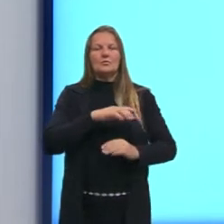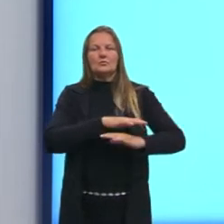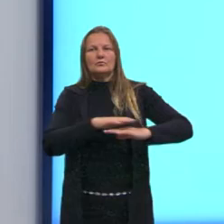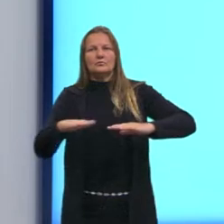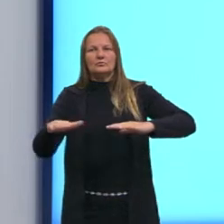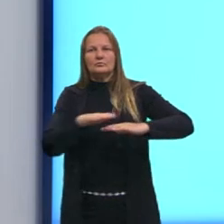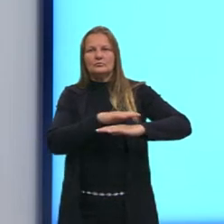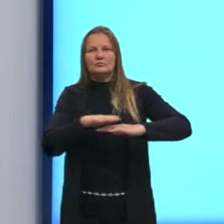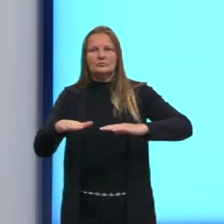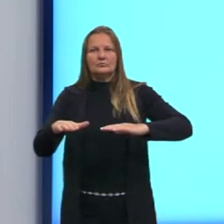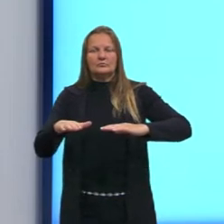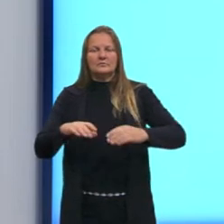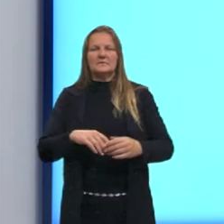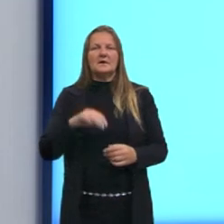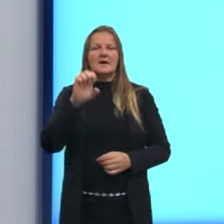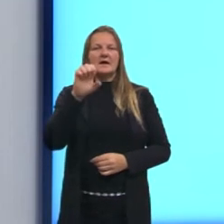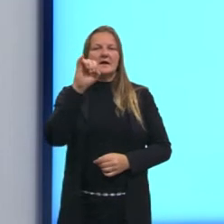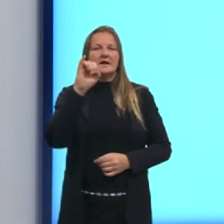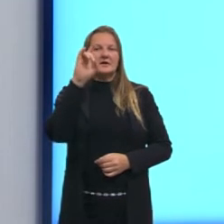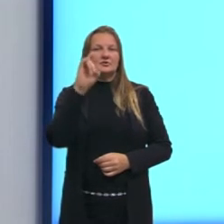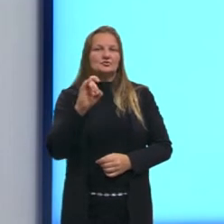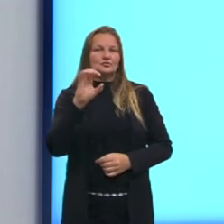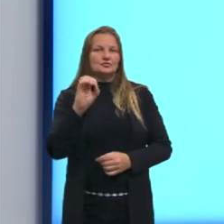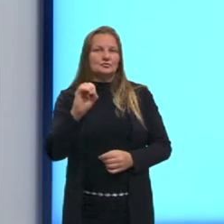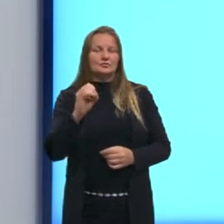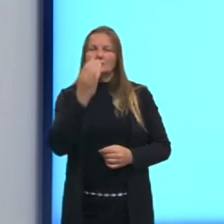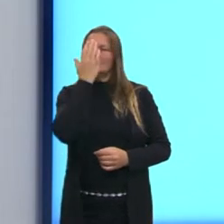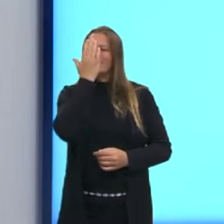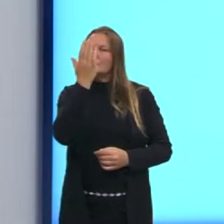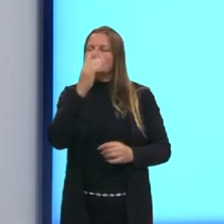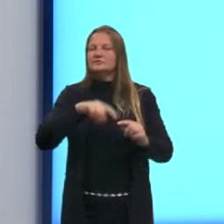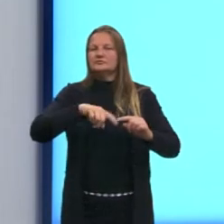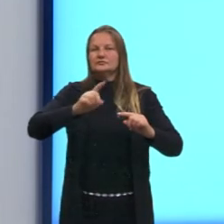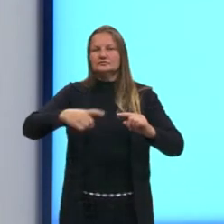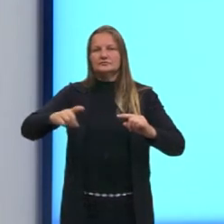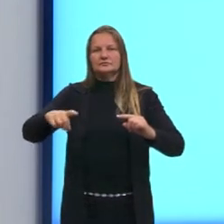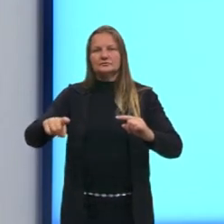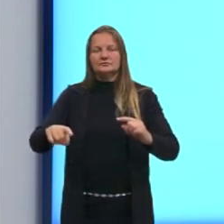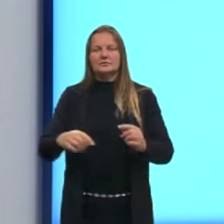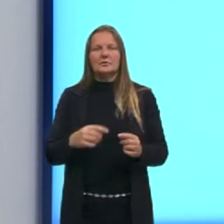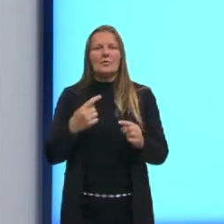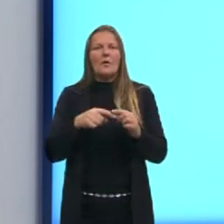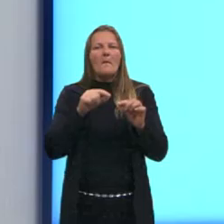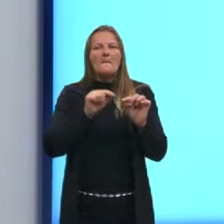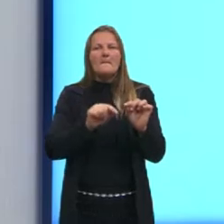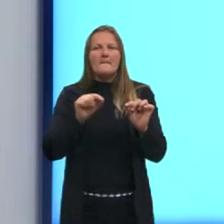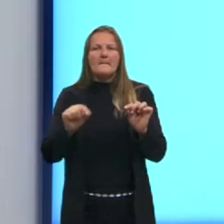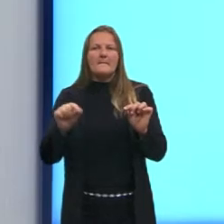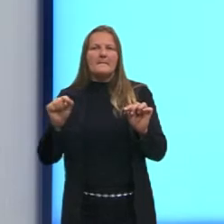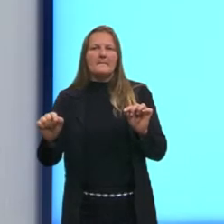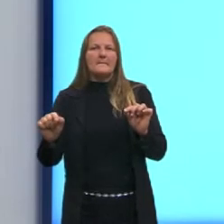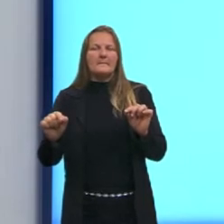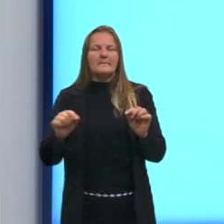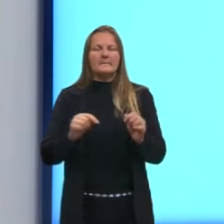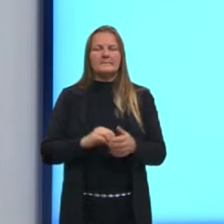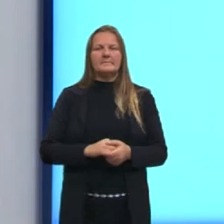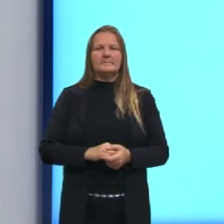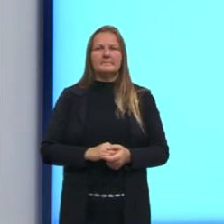orientado. Nesse caso, as frentes de ondas são pontos. E que pontos a gente vai usar para frentes de